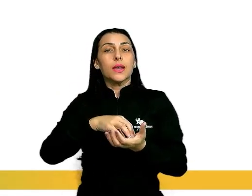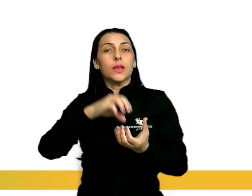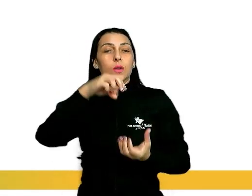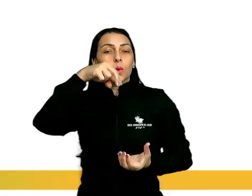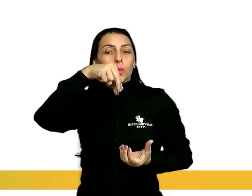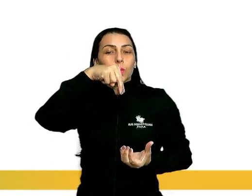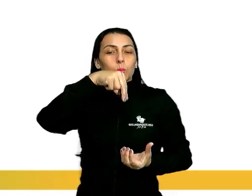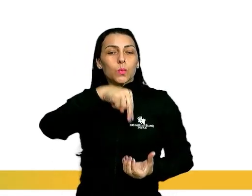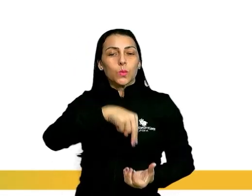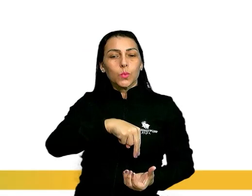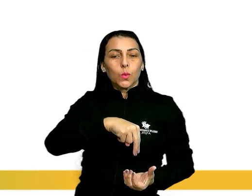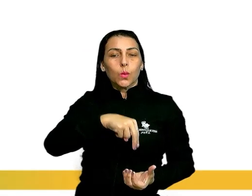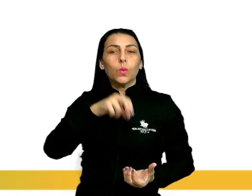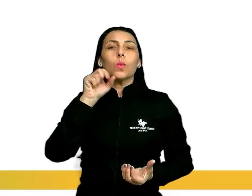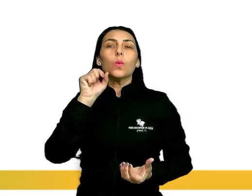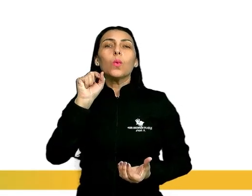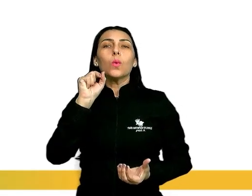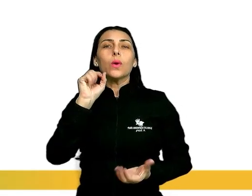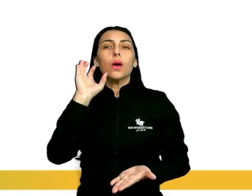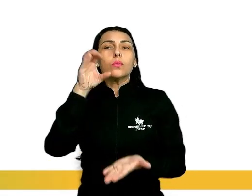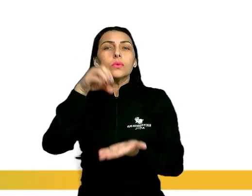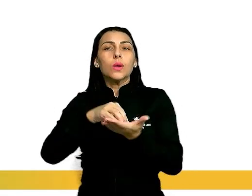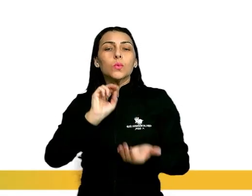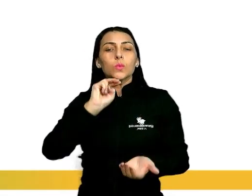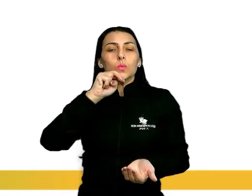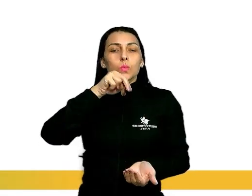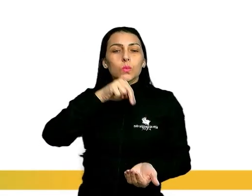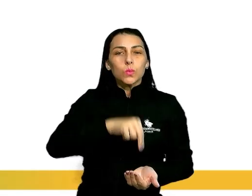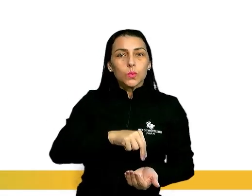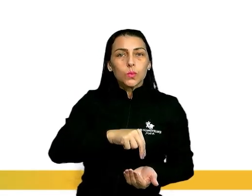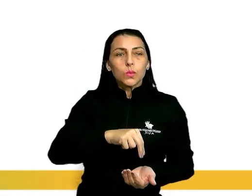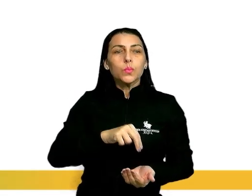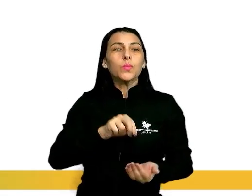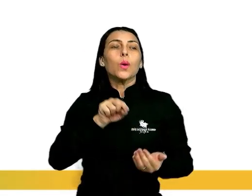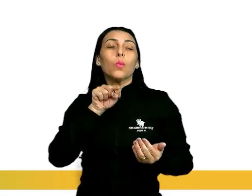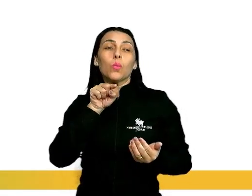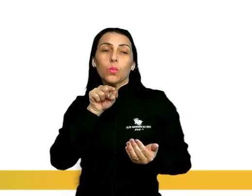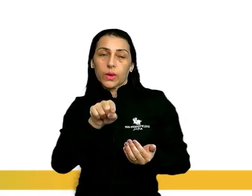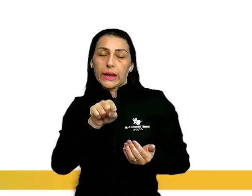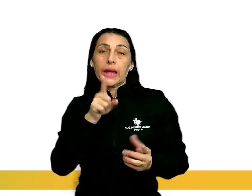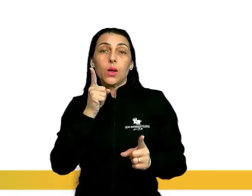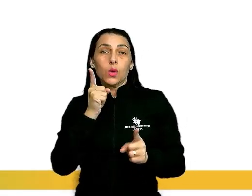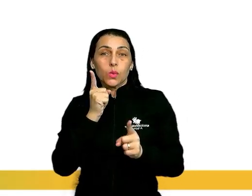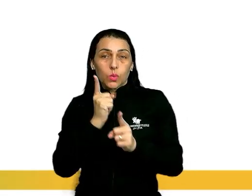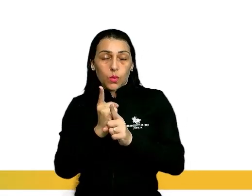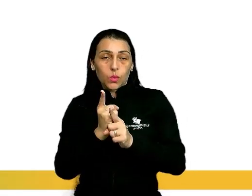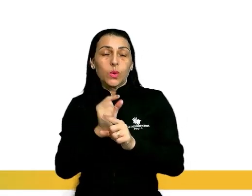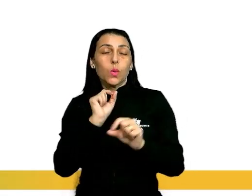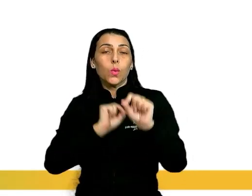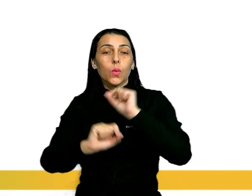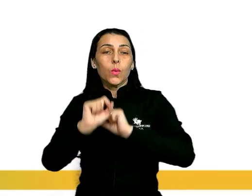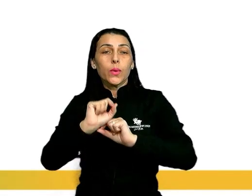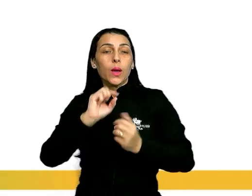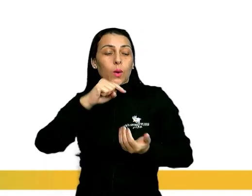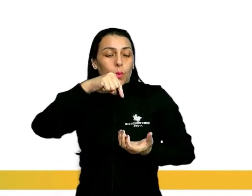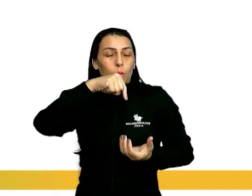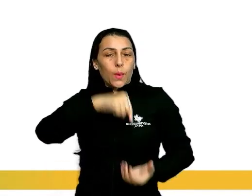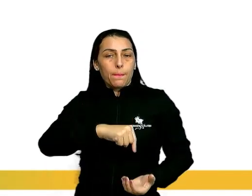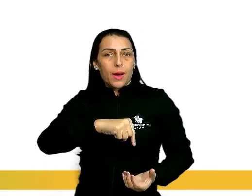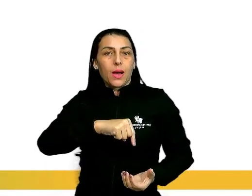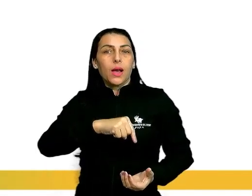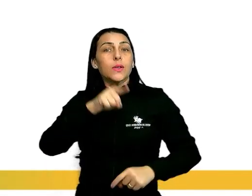massa que que é o centro de massa o centro de massa é o ponto onde se concentra toda a massa de um